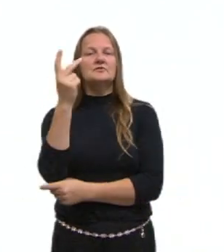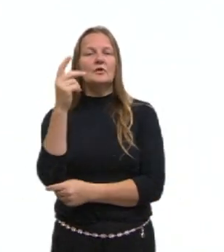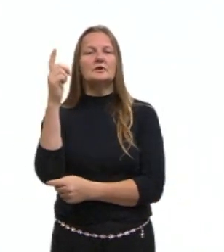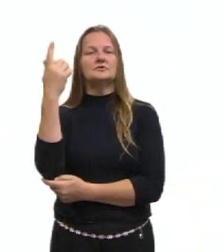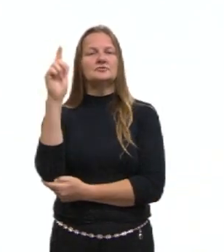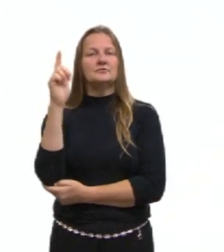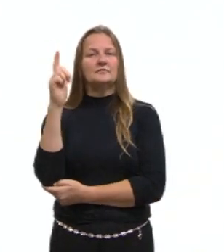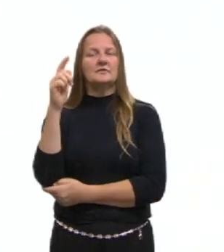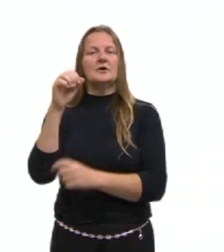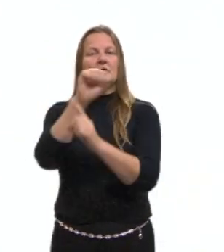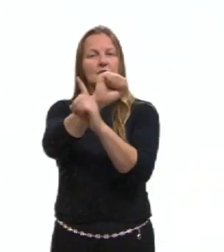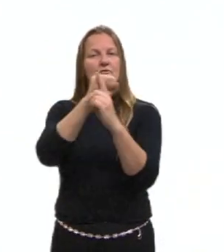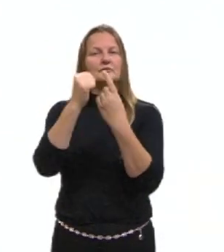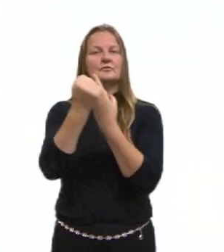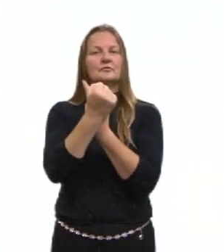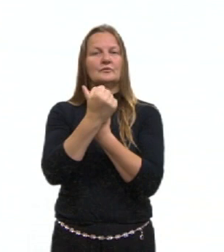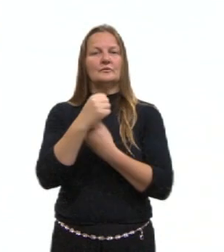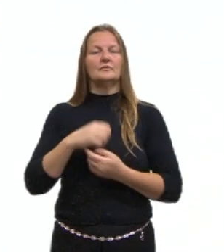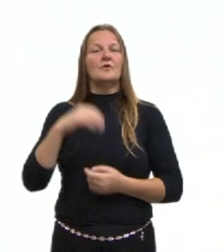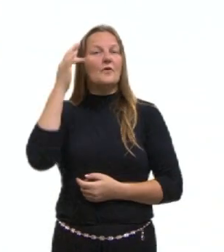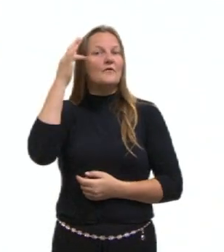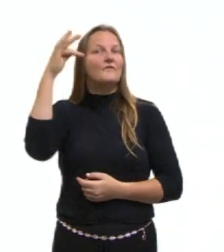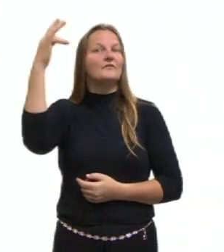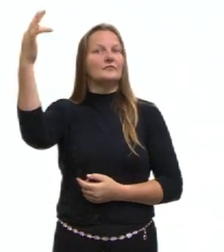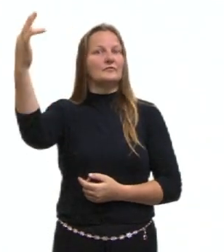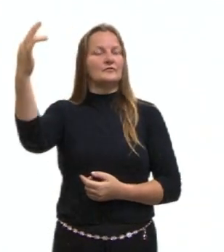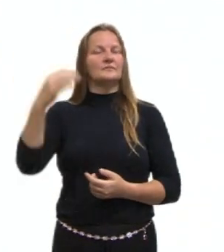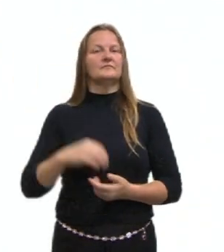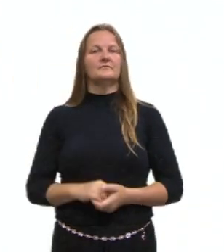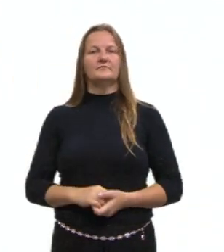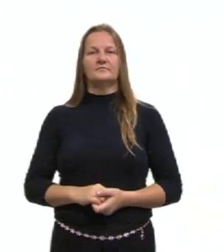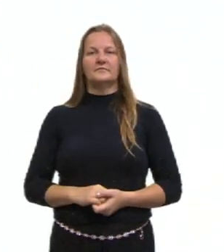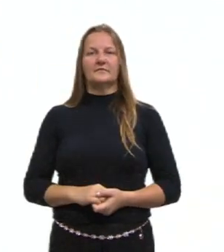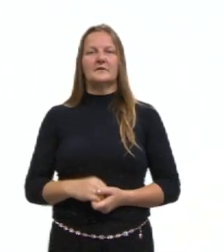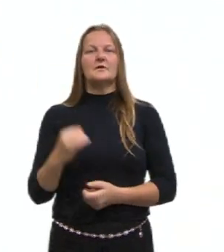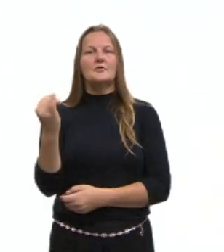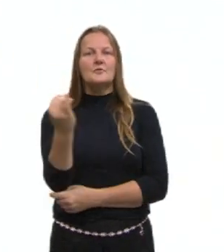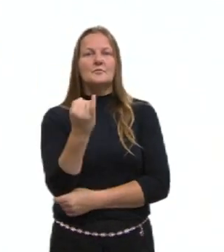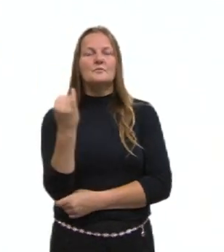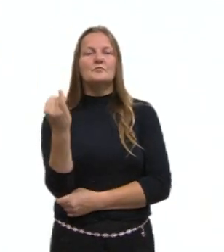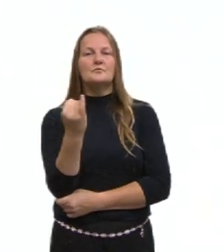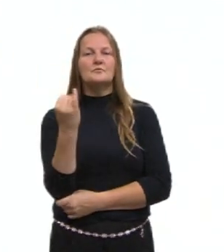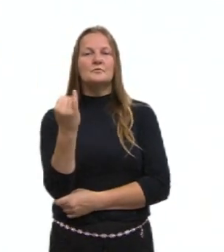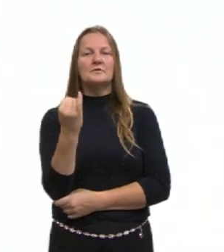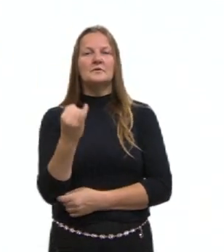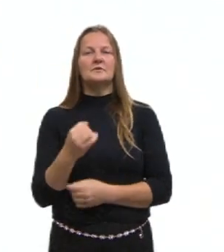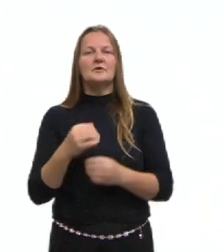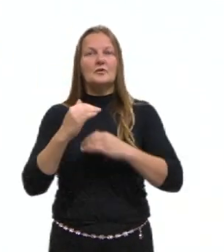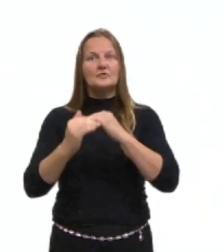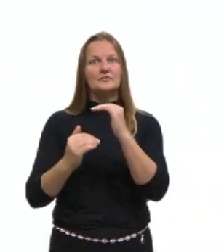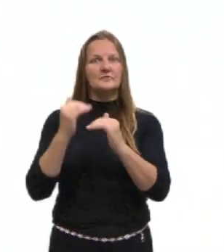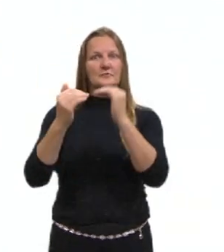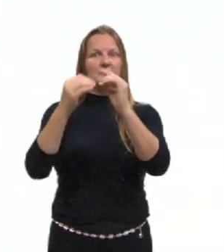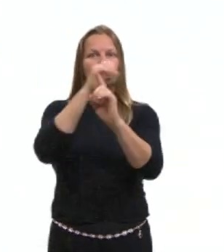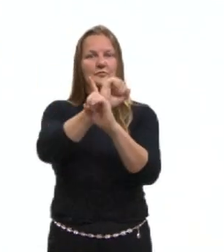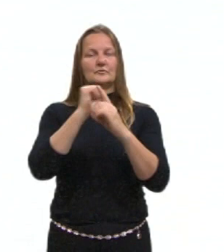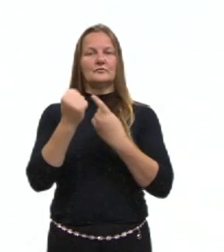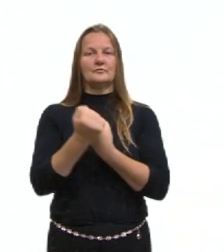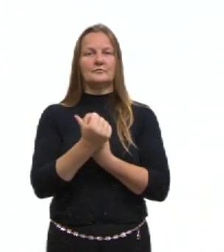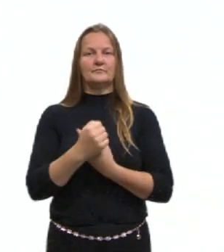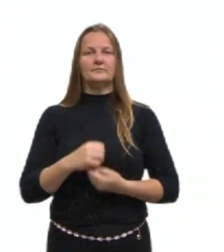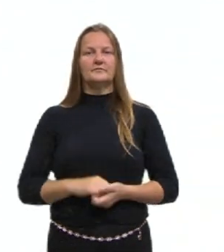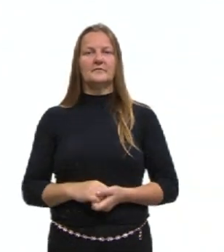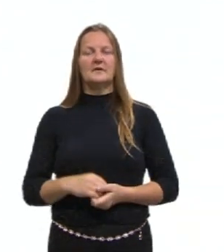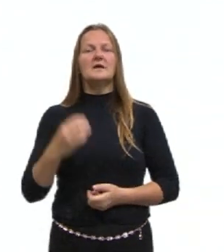geografia, sociologia e filosofia, né? Que são bem importantes para o desenvolvimento da nossa sociedade, né? E